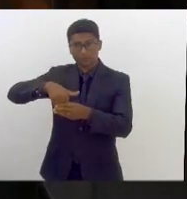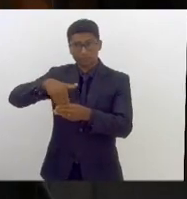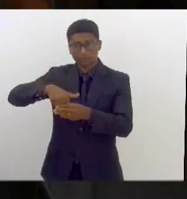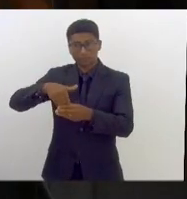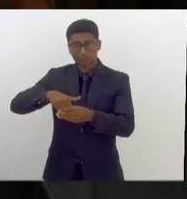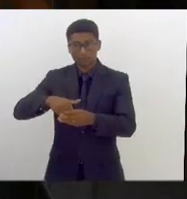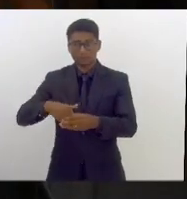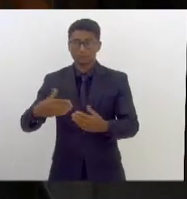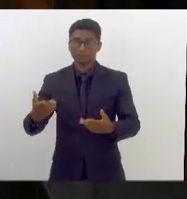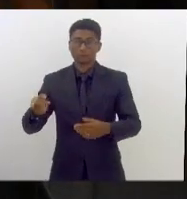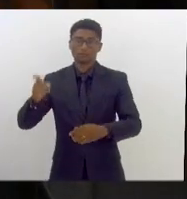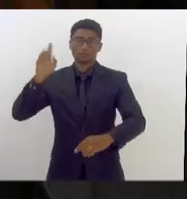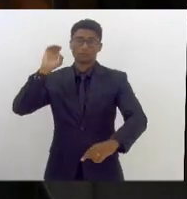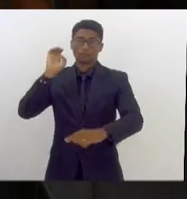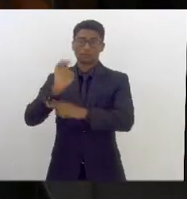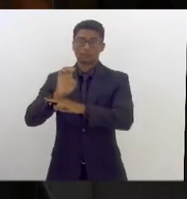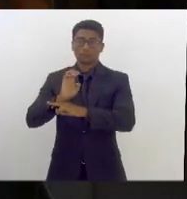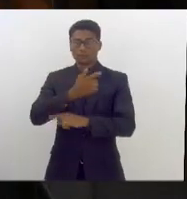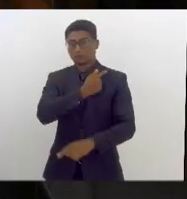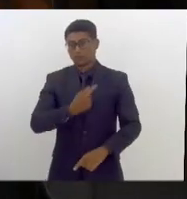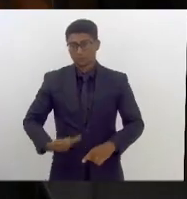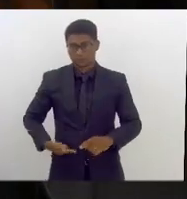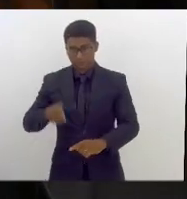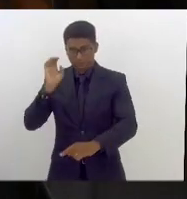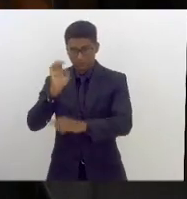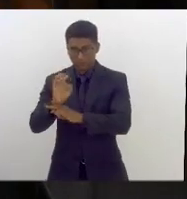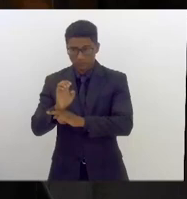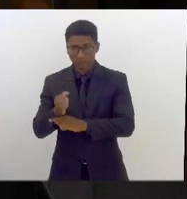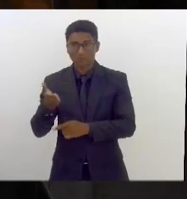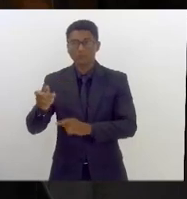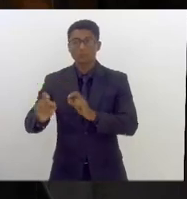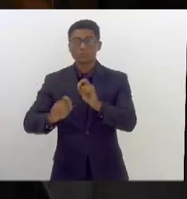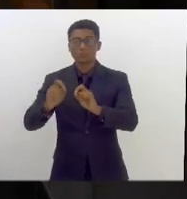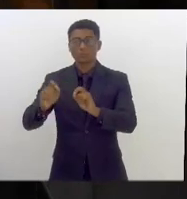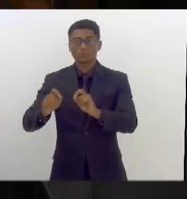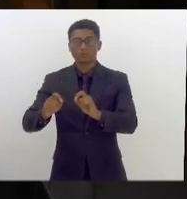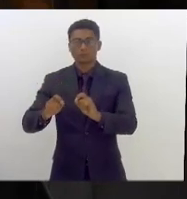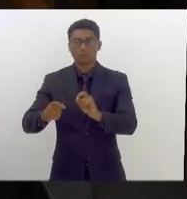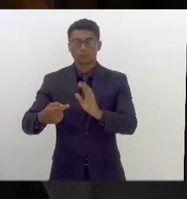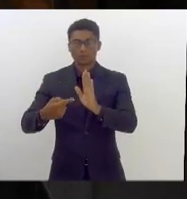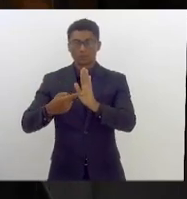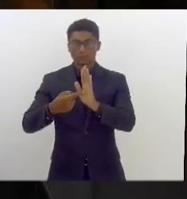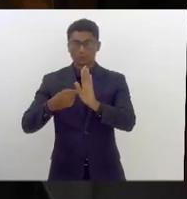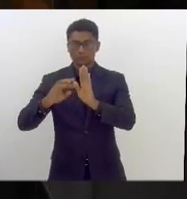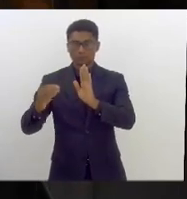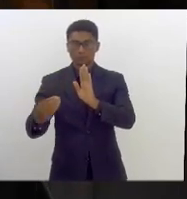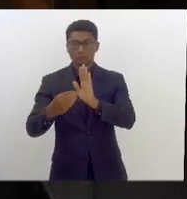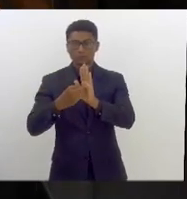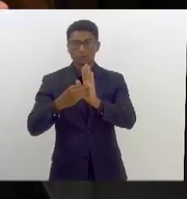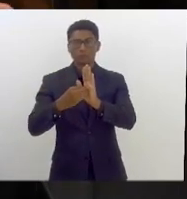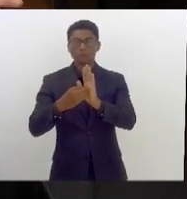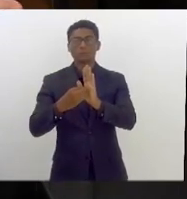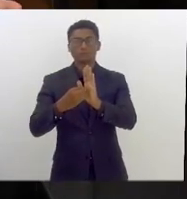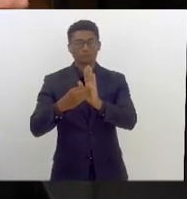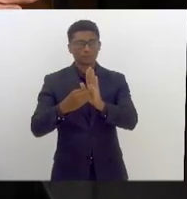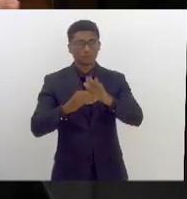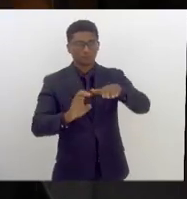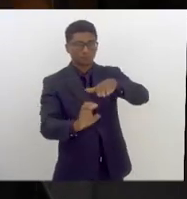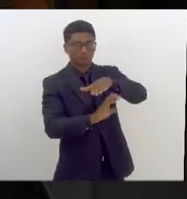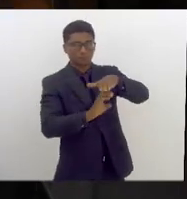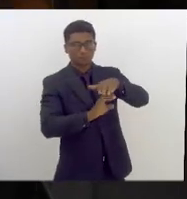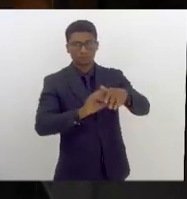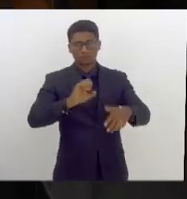o Estado, o governo do Estado, fez um termo de ajuste de conduta com a